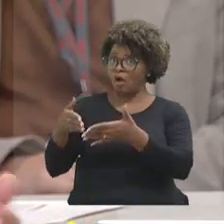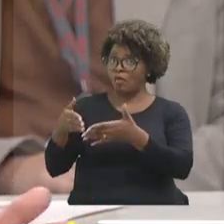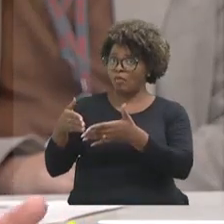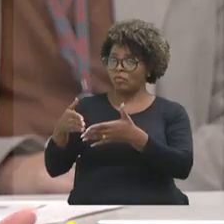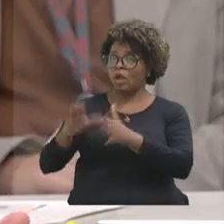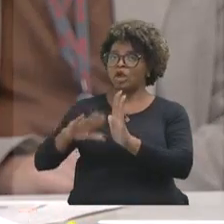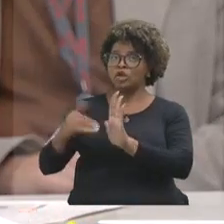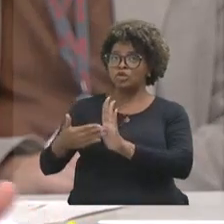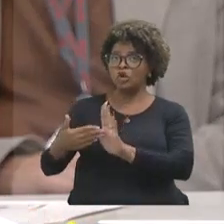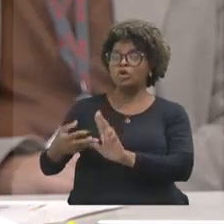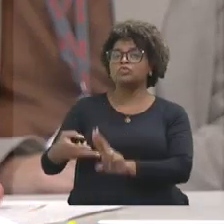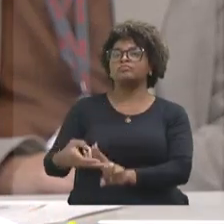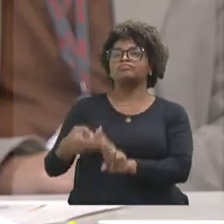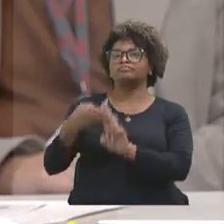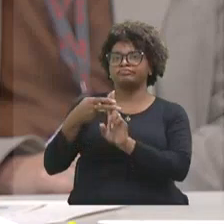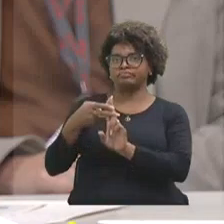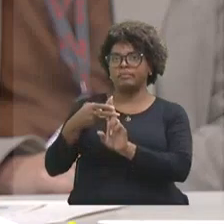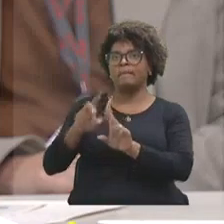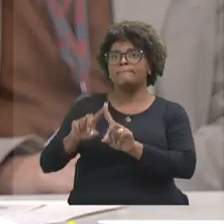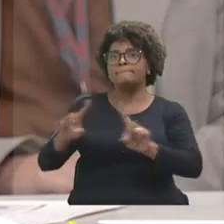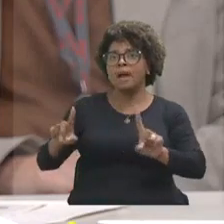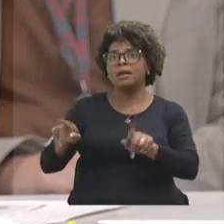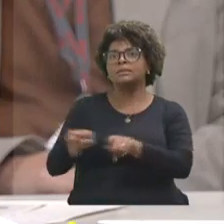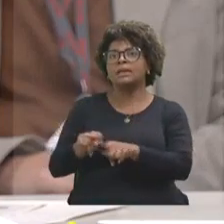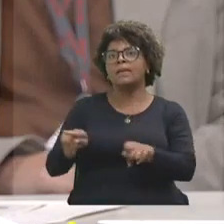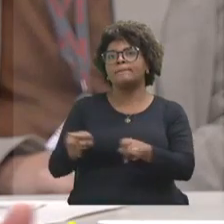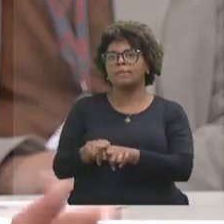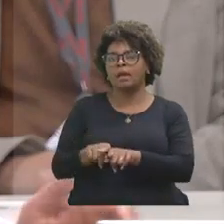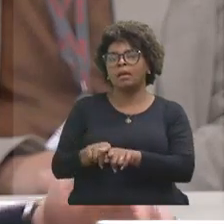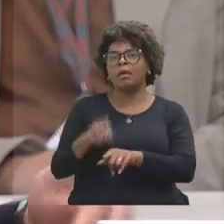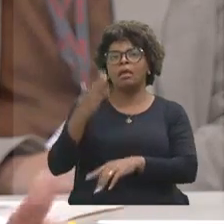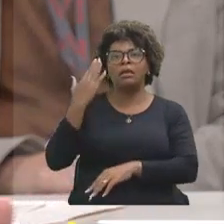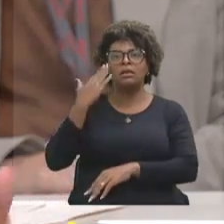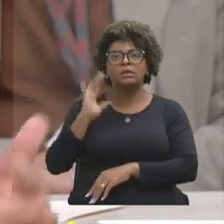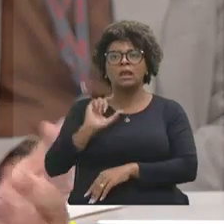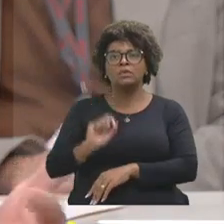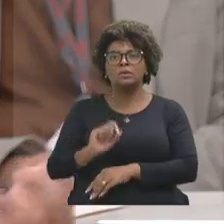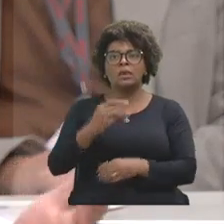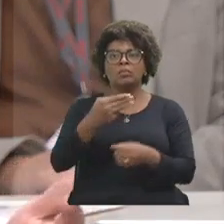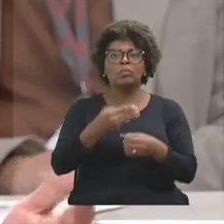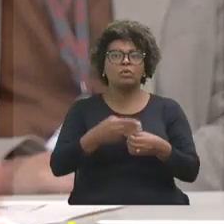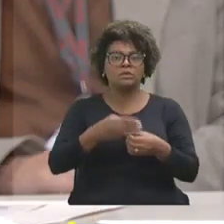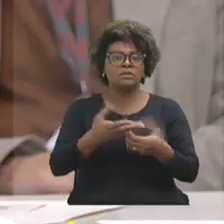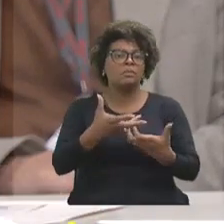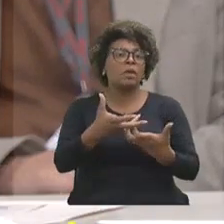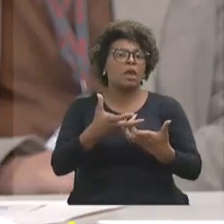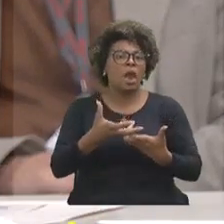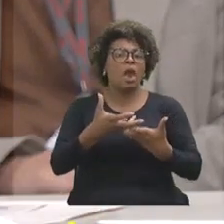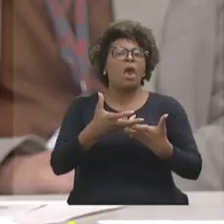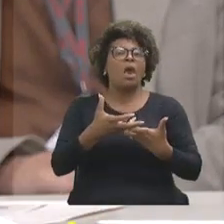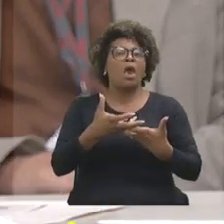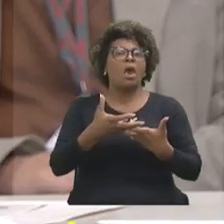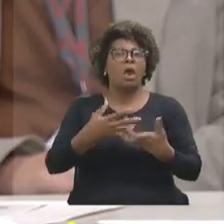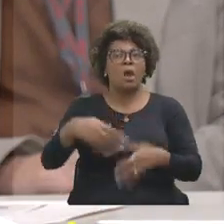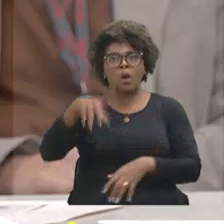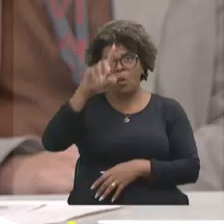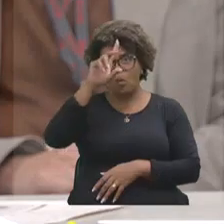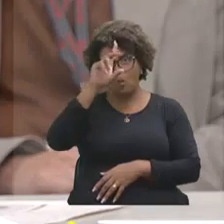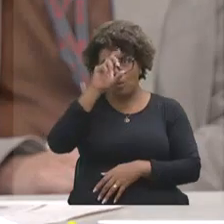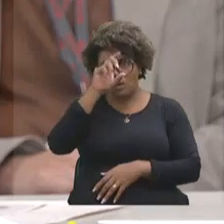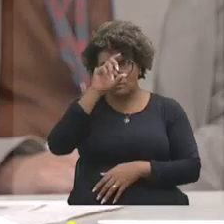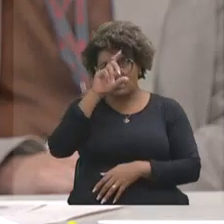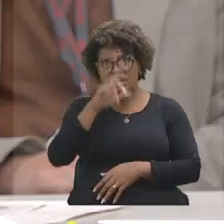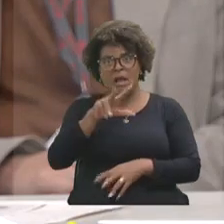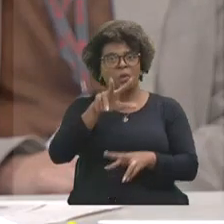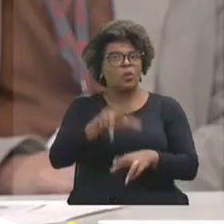mas ao mesmo tempo eu entendo também dai dos Municípios quererem um hospital como Cristiano Varela que